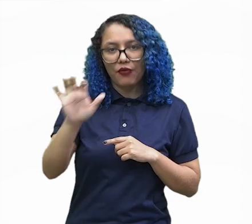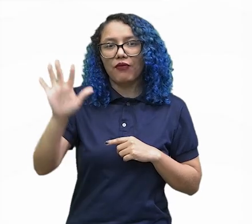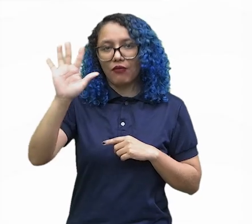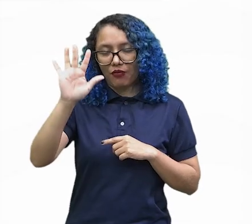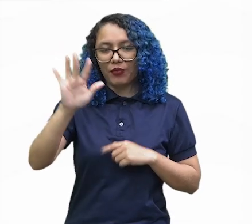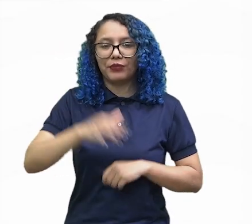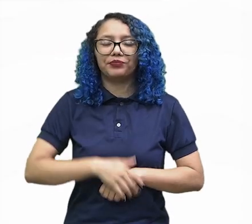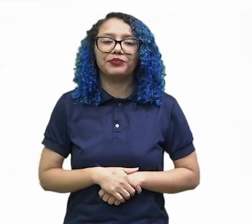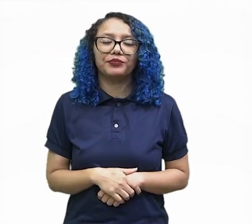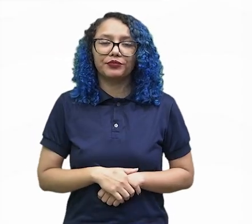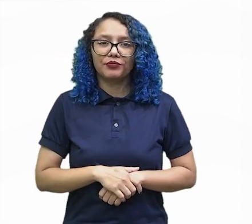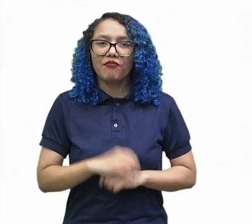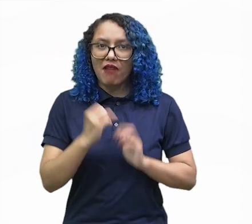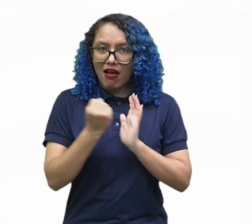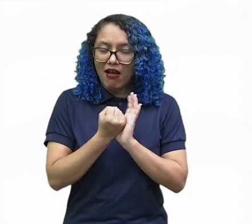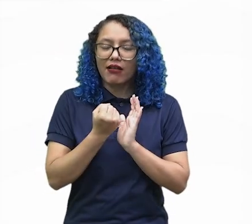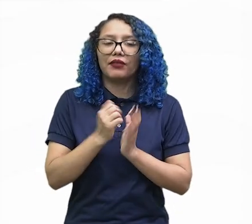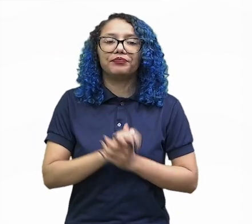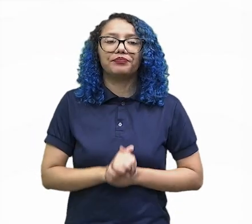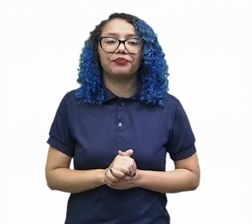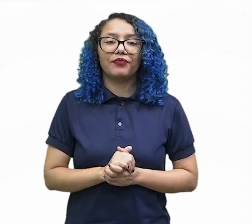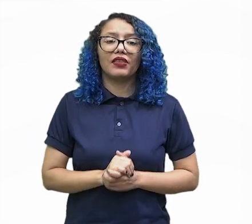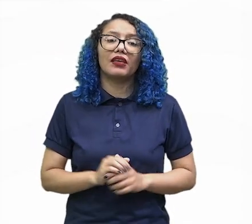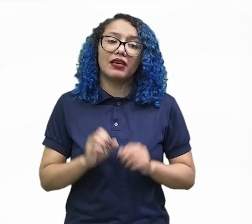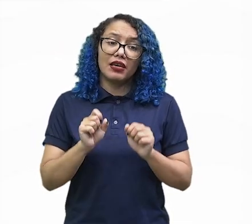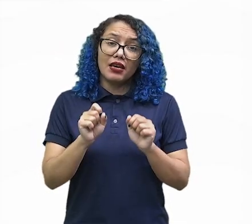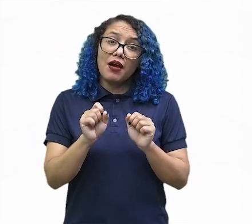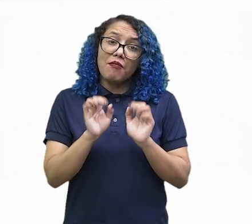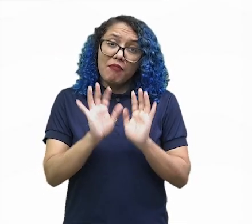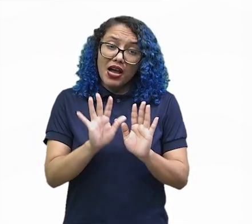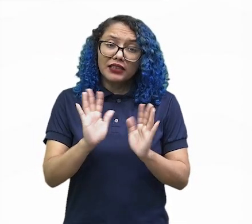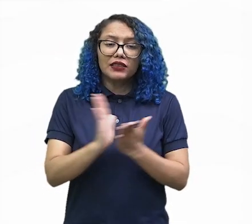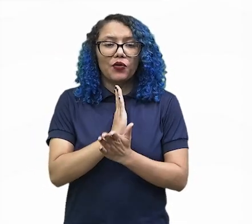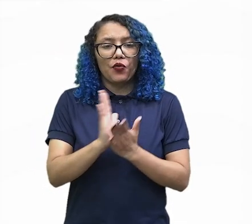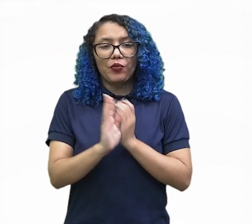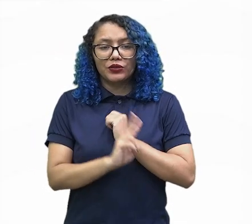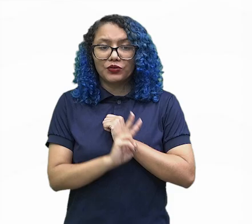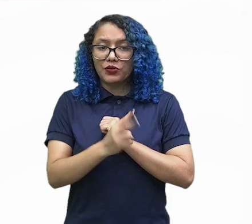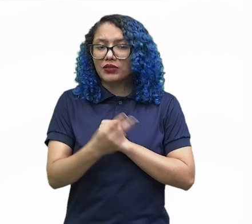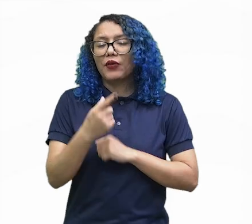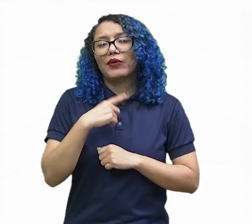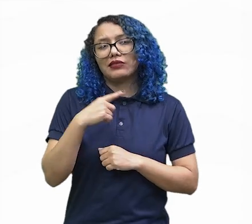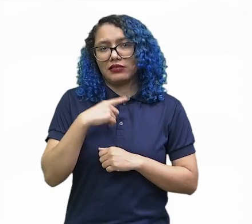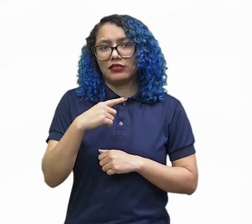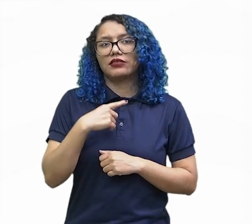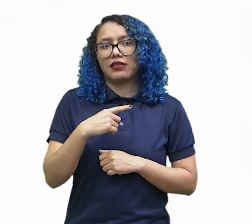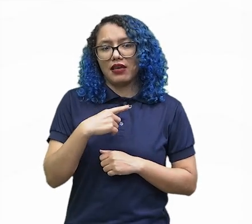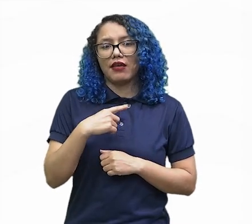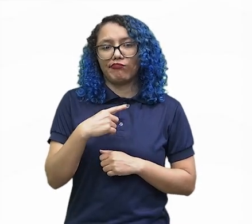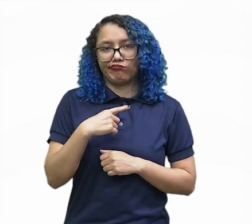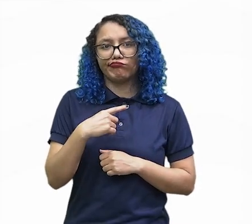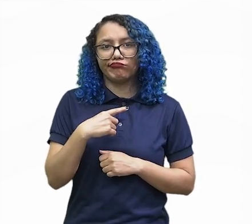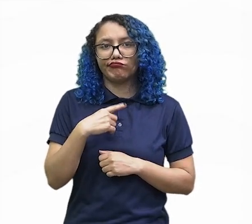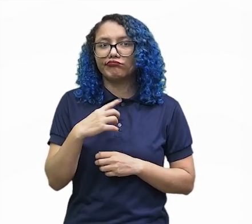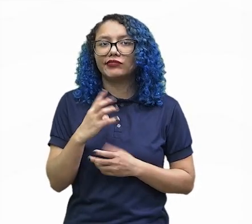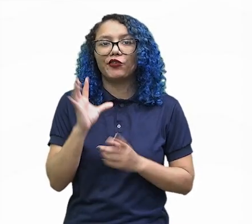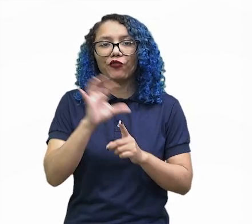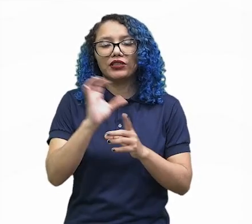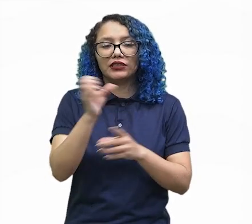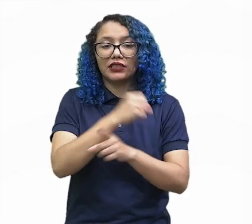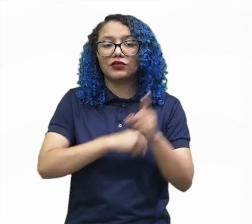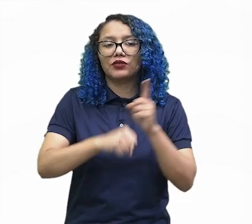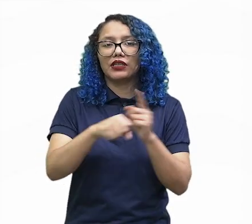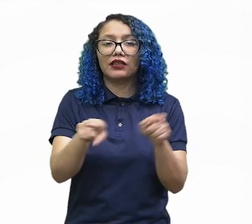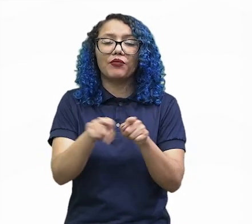europeu, tá? E este fenômeno, gente, também pode acarretar significativas repercussões sociais